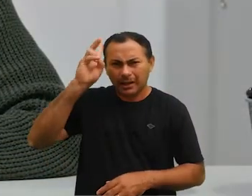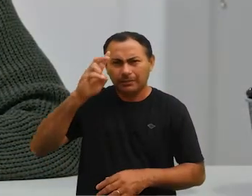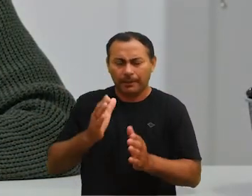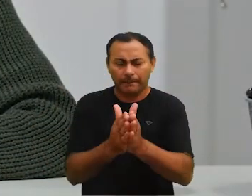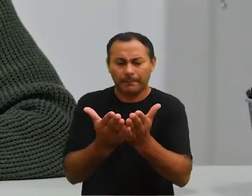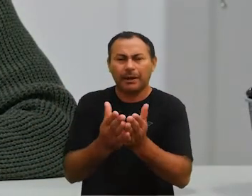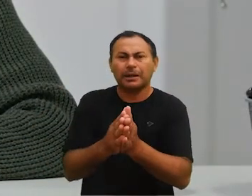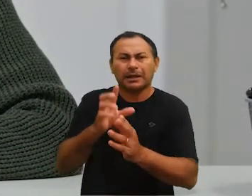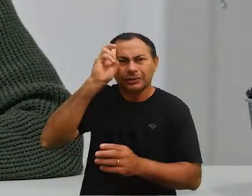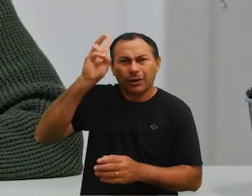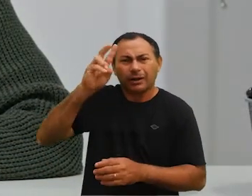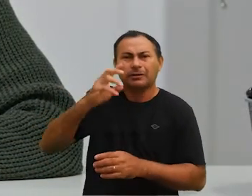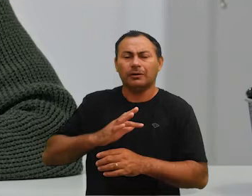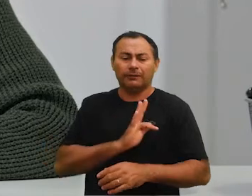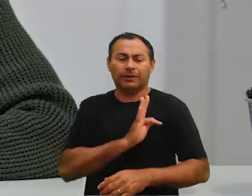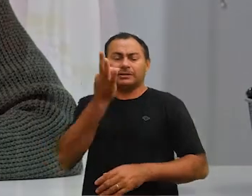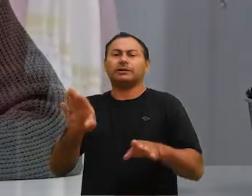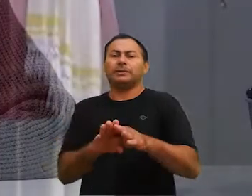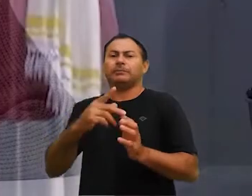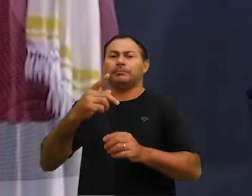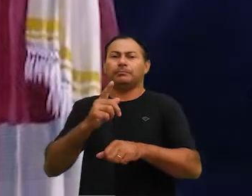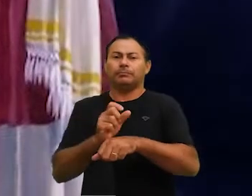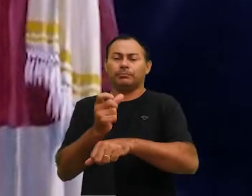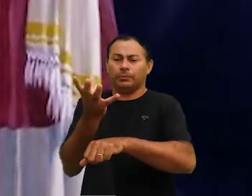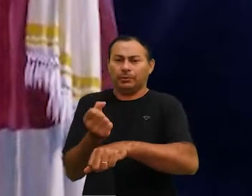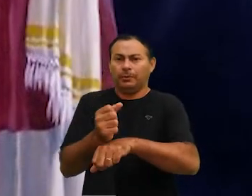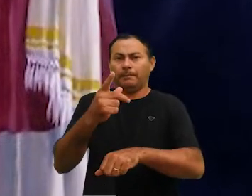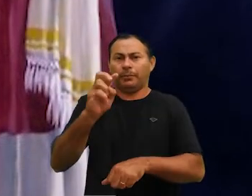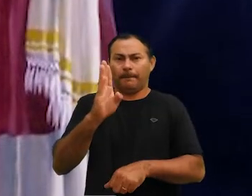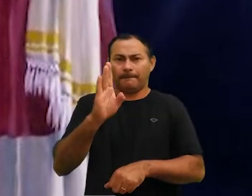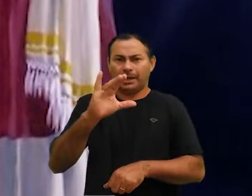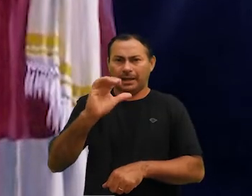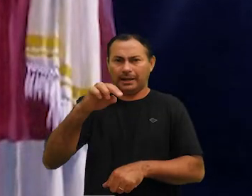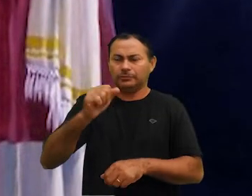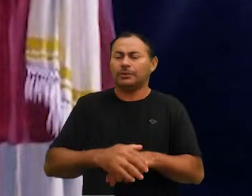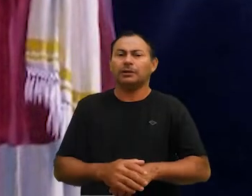lembra daquela parábola do fariseu e do publicano? Jesus contou que um fariseu e um